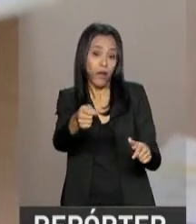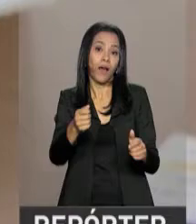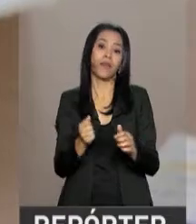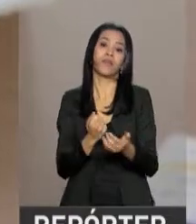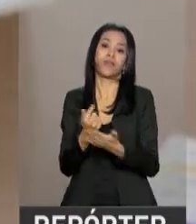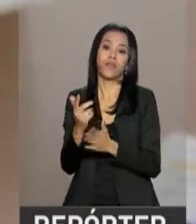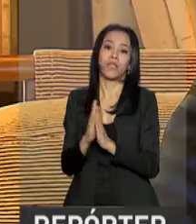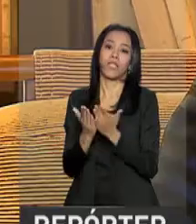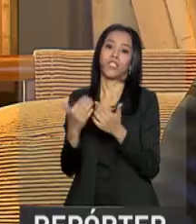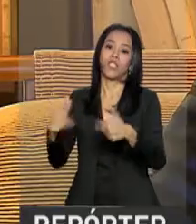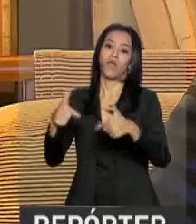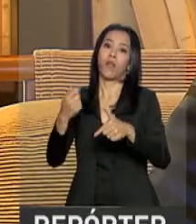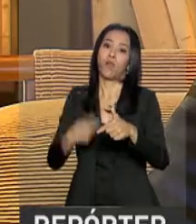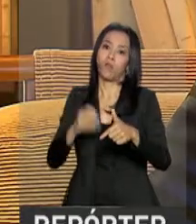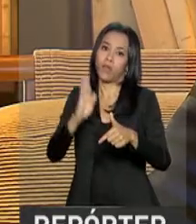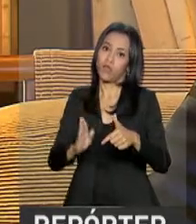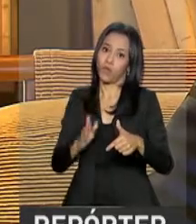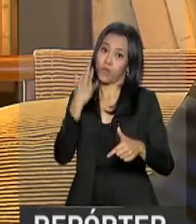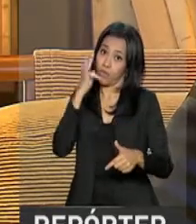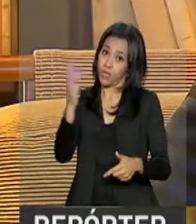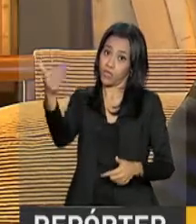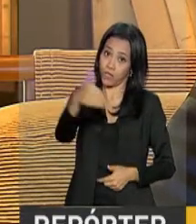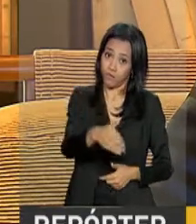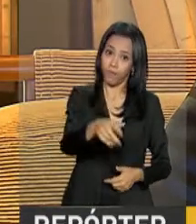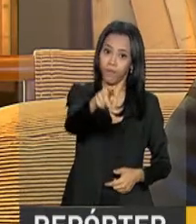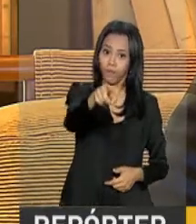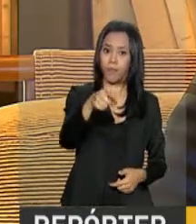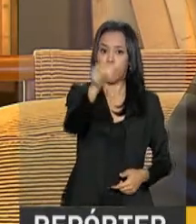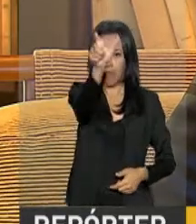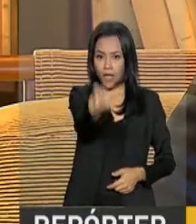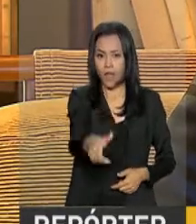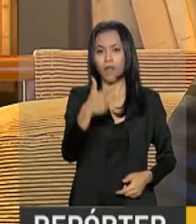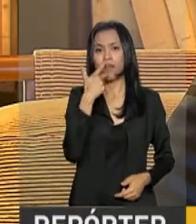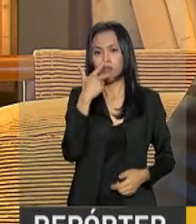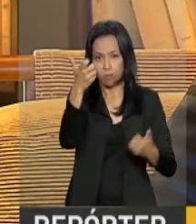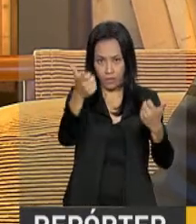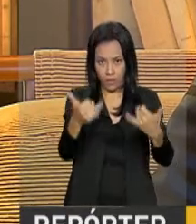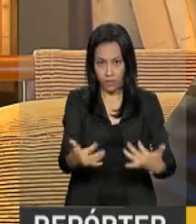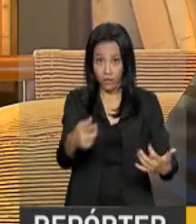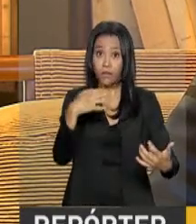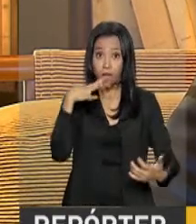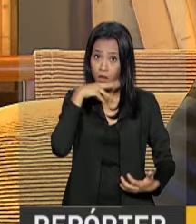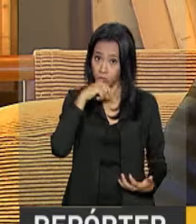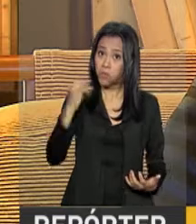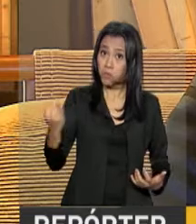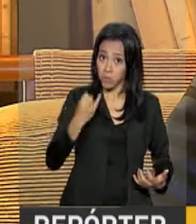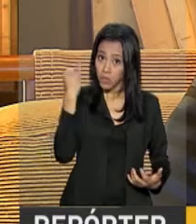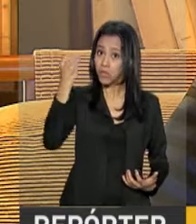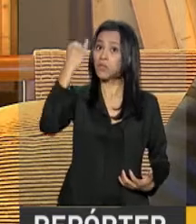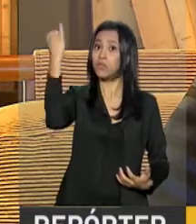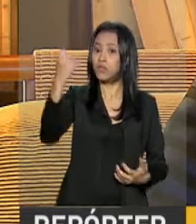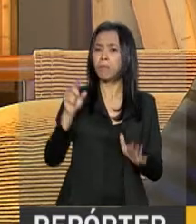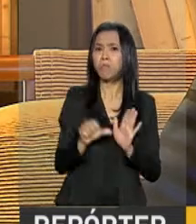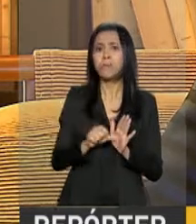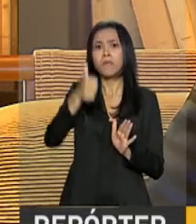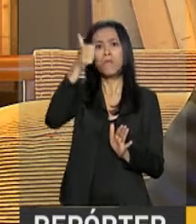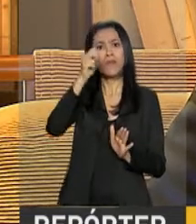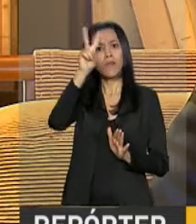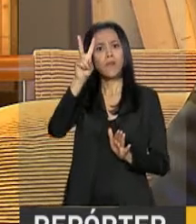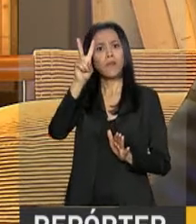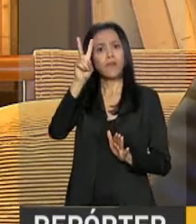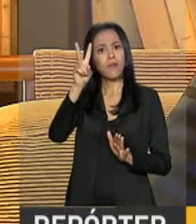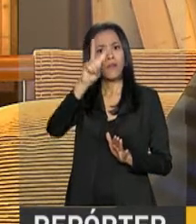de trabalho brasileiro achou pessoalmente muito importante é para até uma primeira experiência